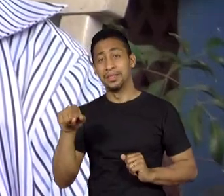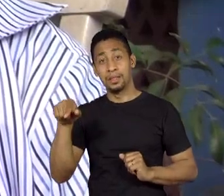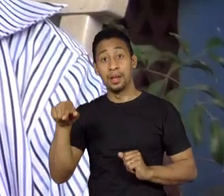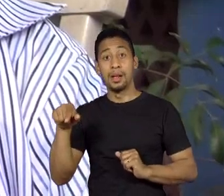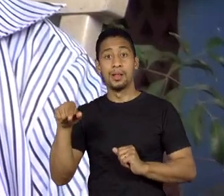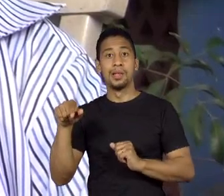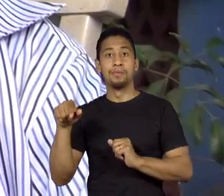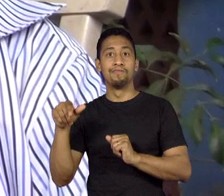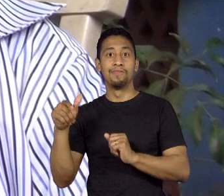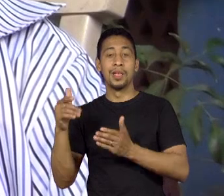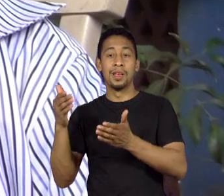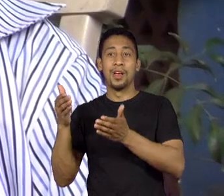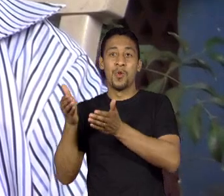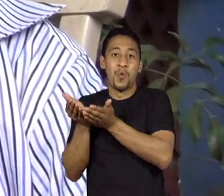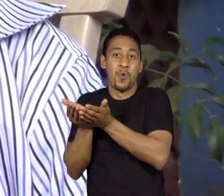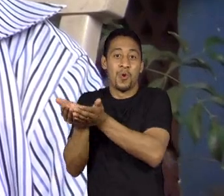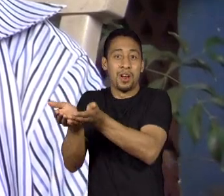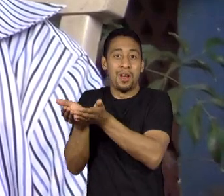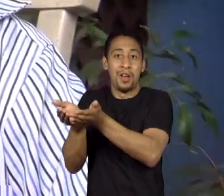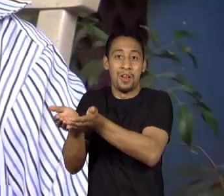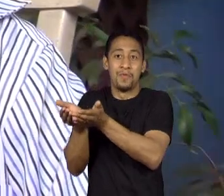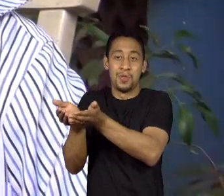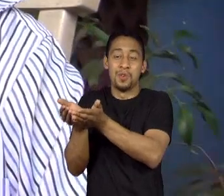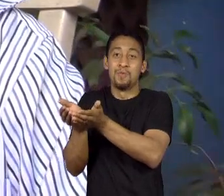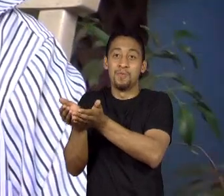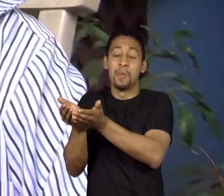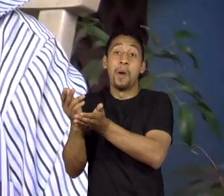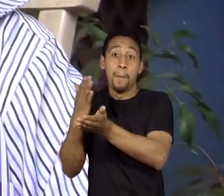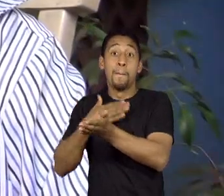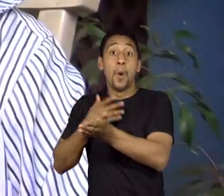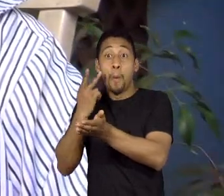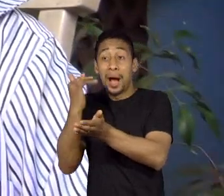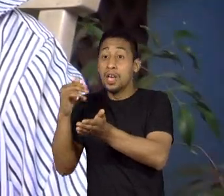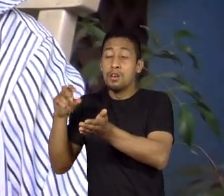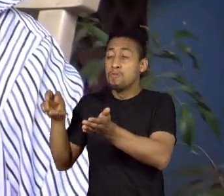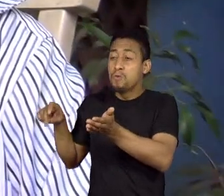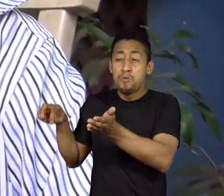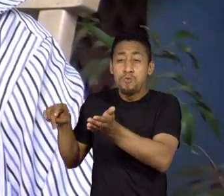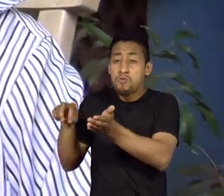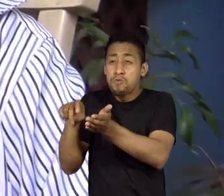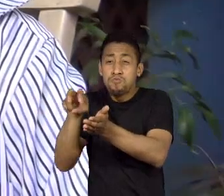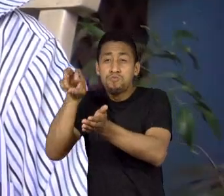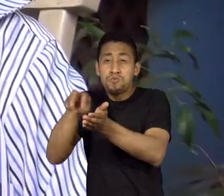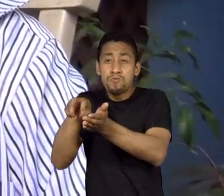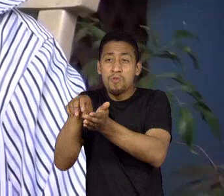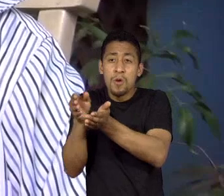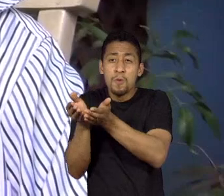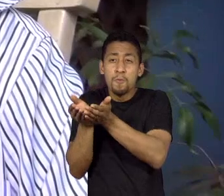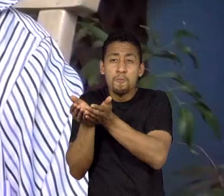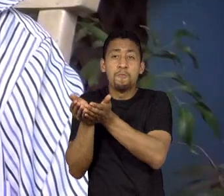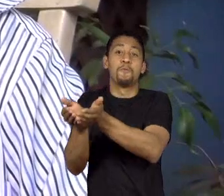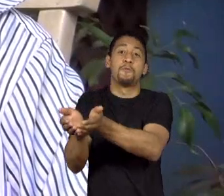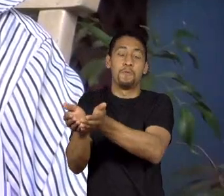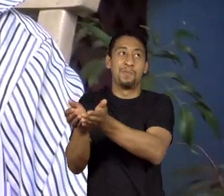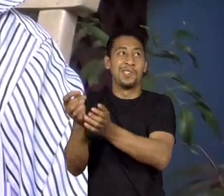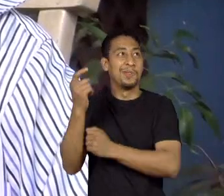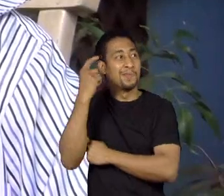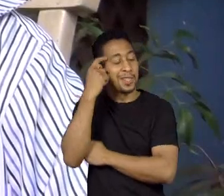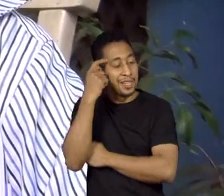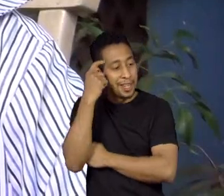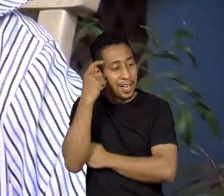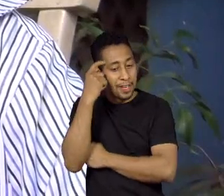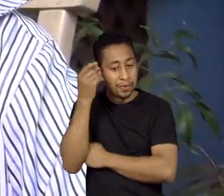navio que se chamava Demerara. Eles tiveram assim como uma intuição de que